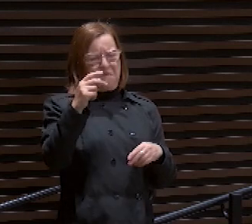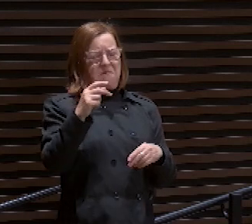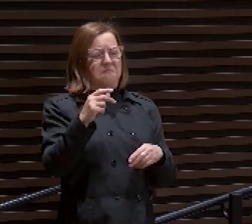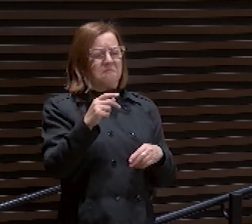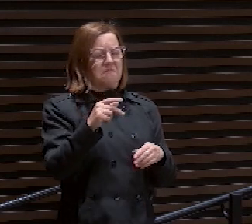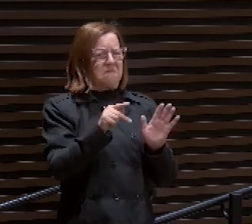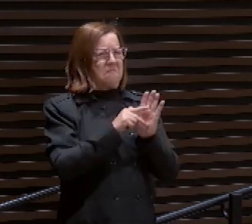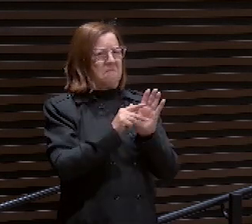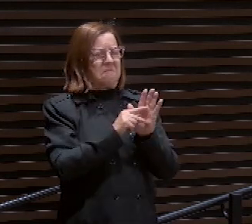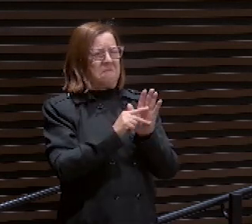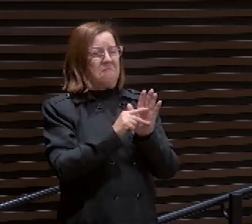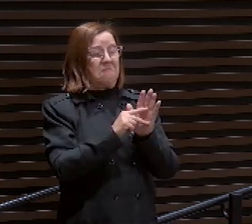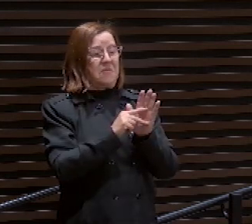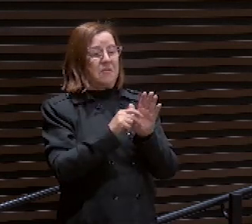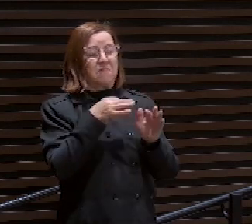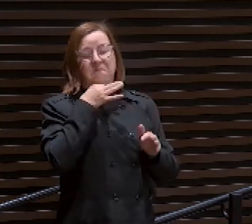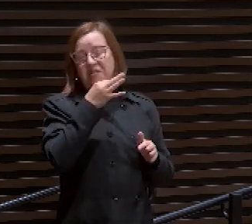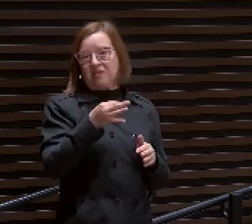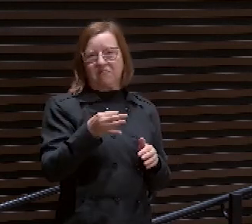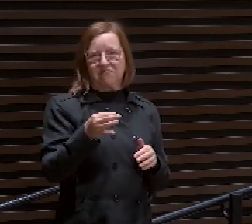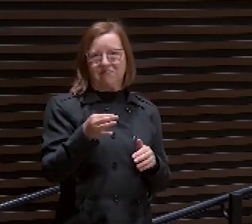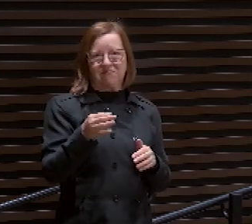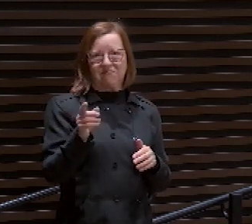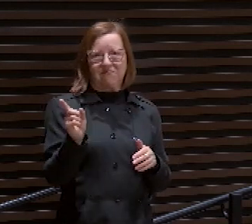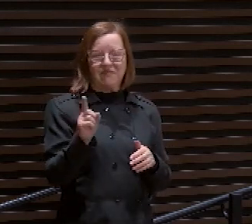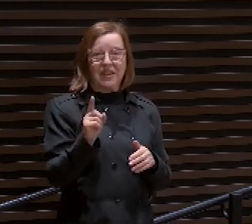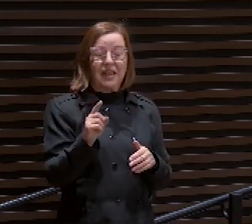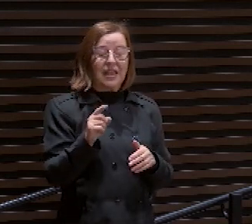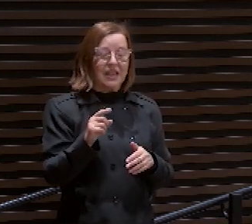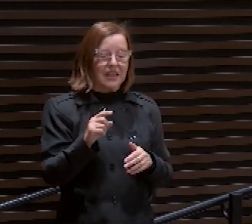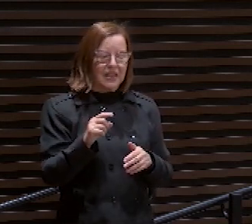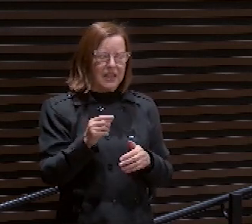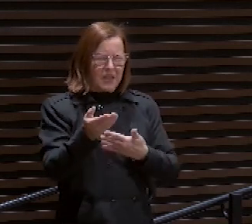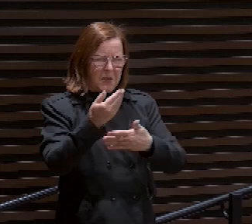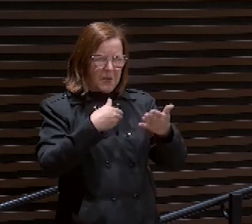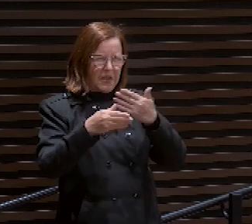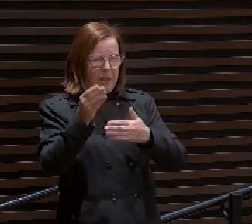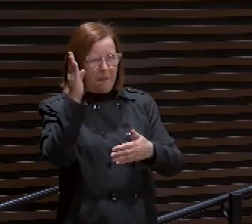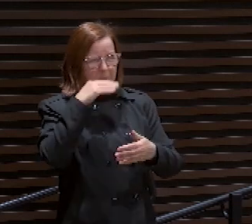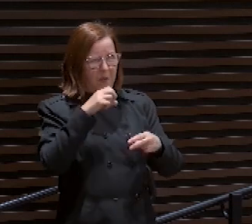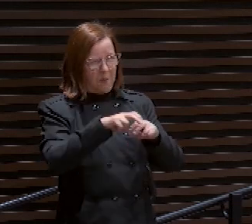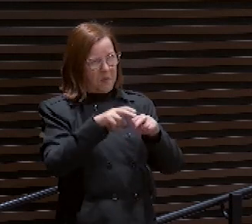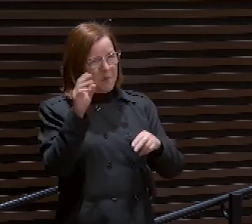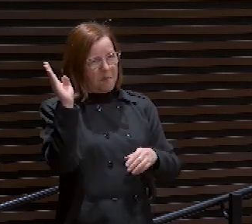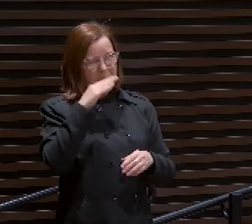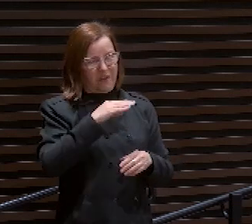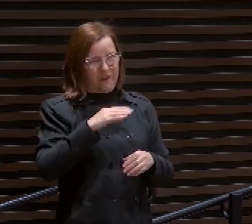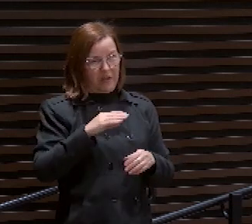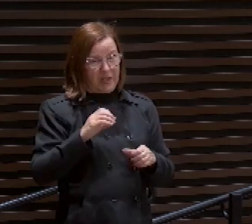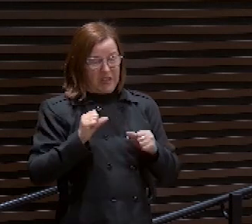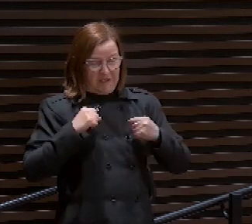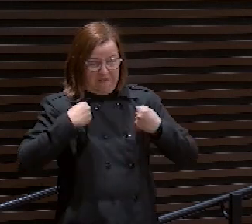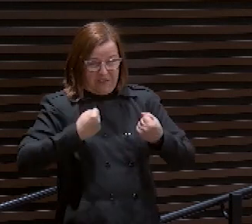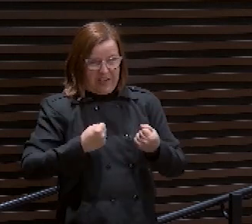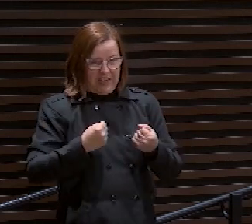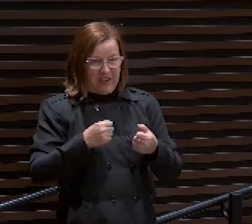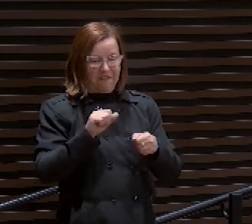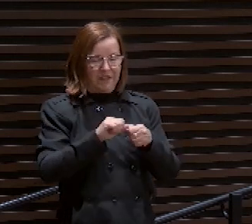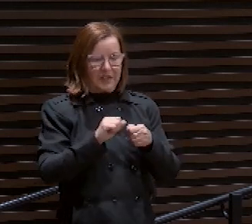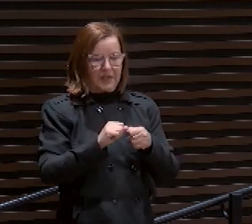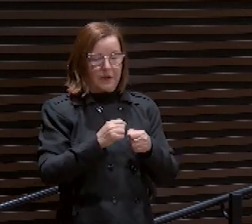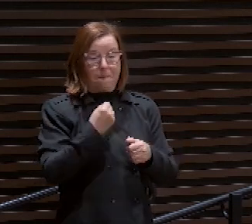Não torneis a ninguém mal por mal. Esforçai-vos por fazer o bem perante todos os homens.